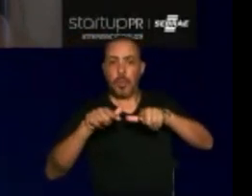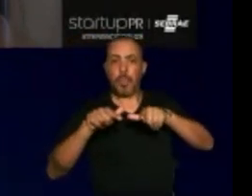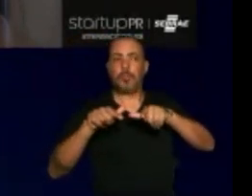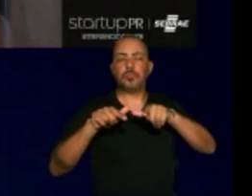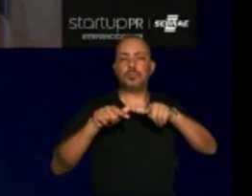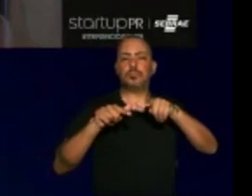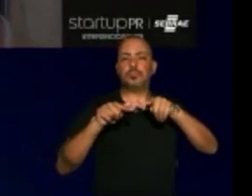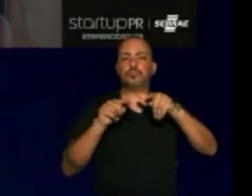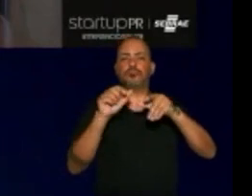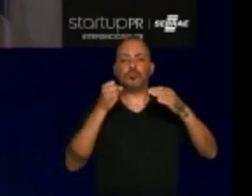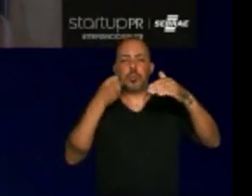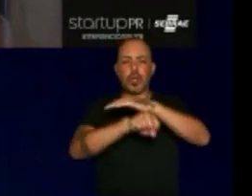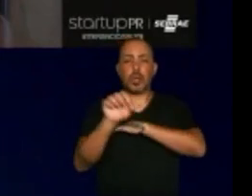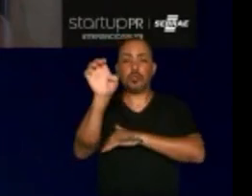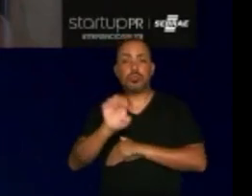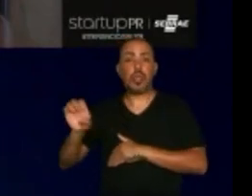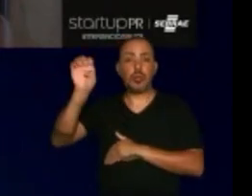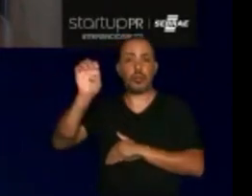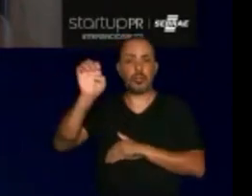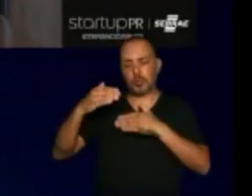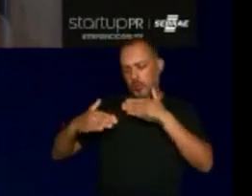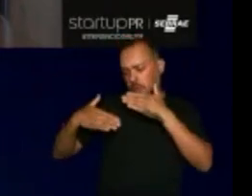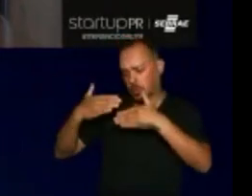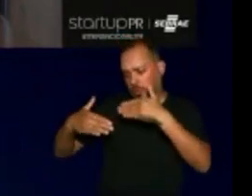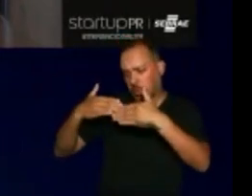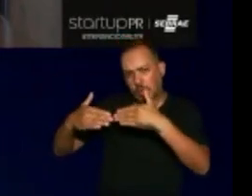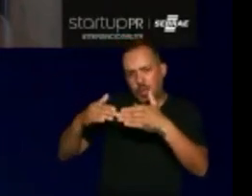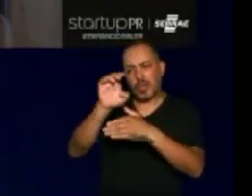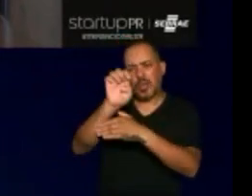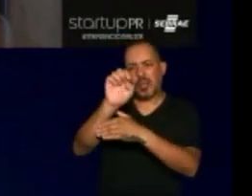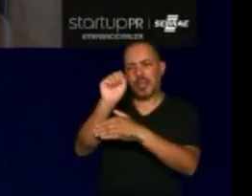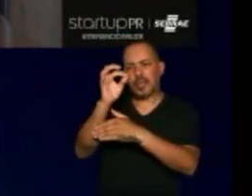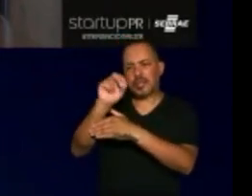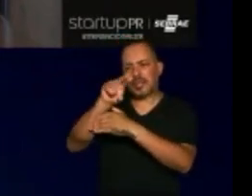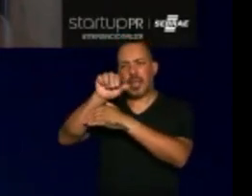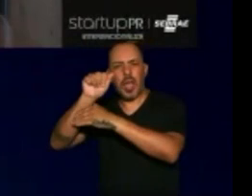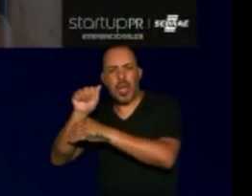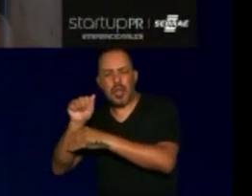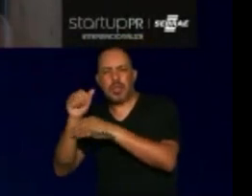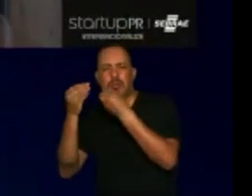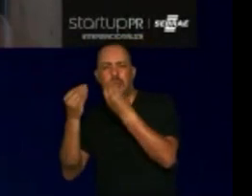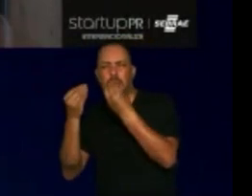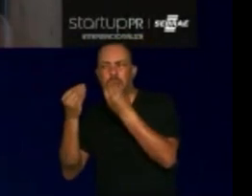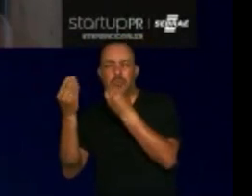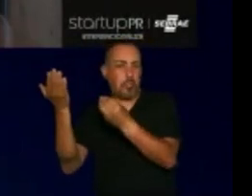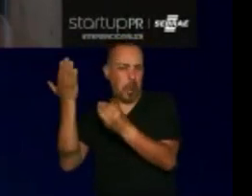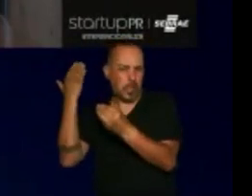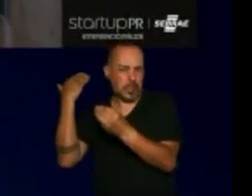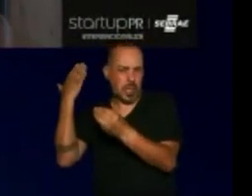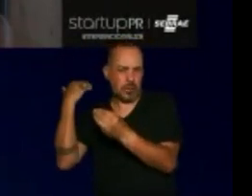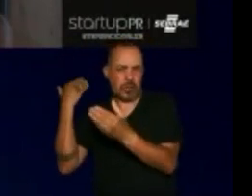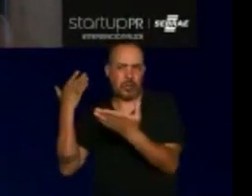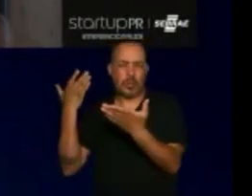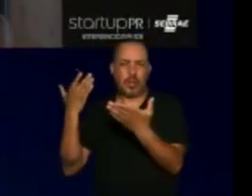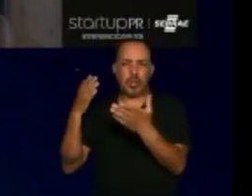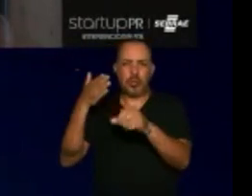Então, é uma parceria que a gente já tem desenvolvido com o Estonia Hub há um tempo, que a gente vem construindo essa parceria há um tempo, né, que é um